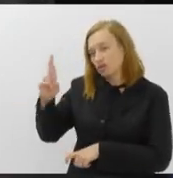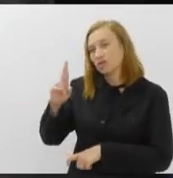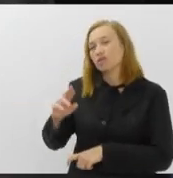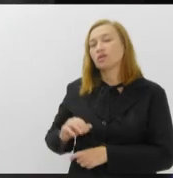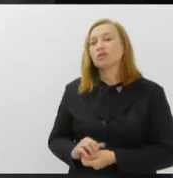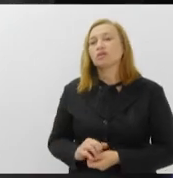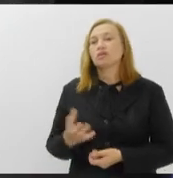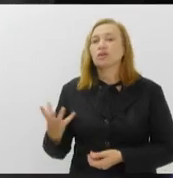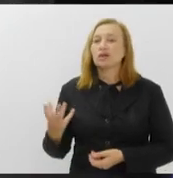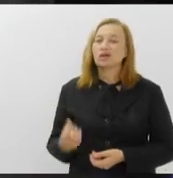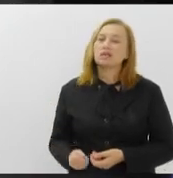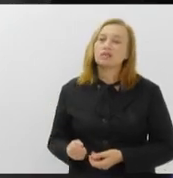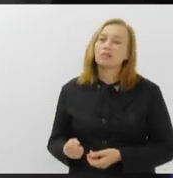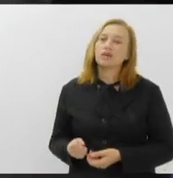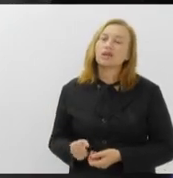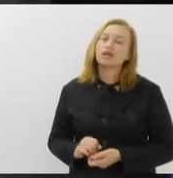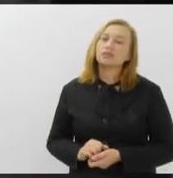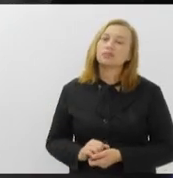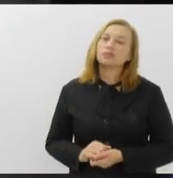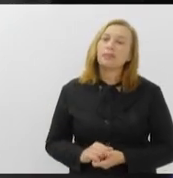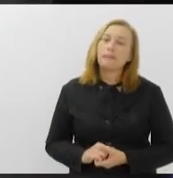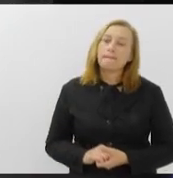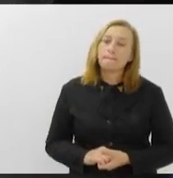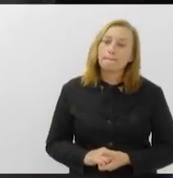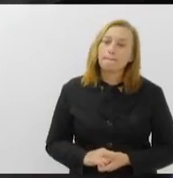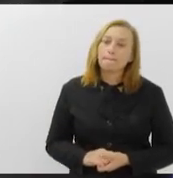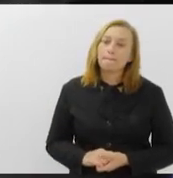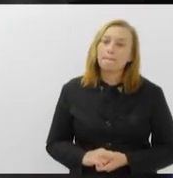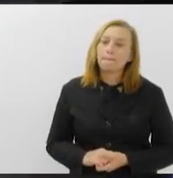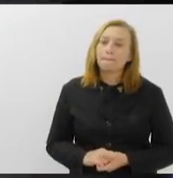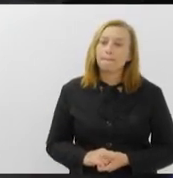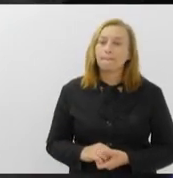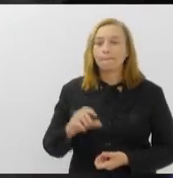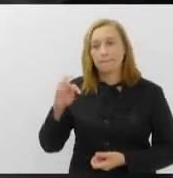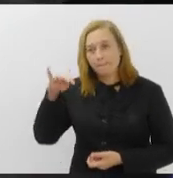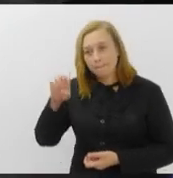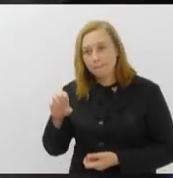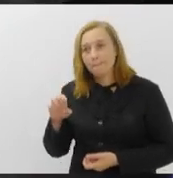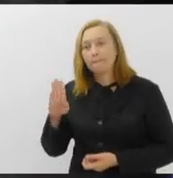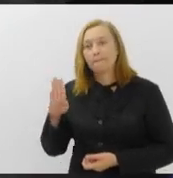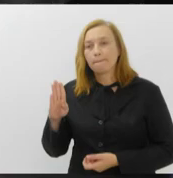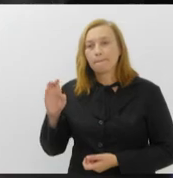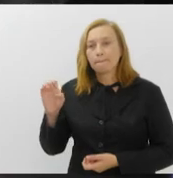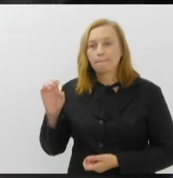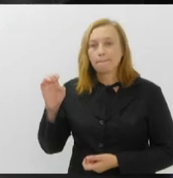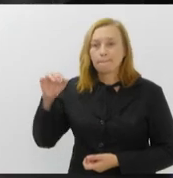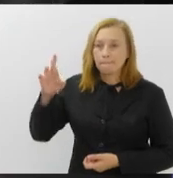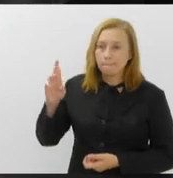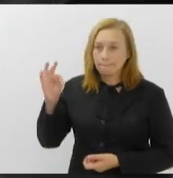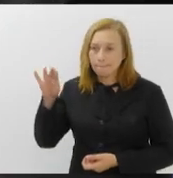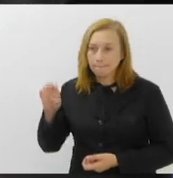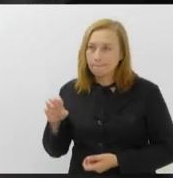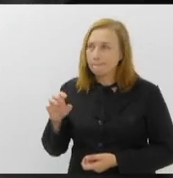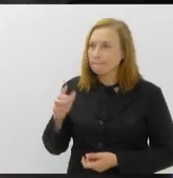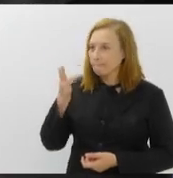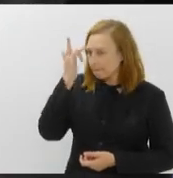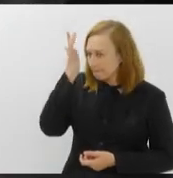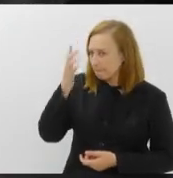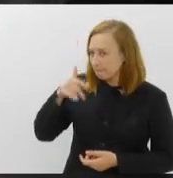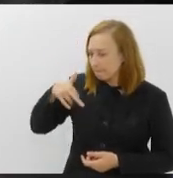também, devido aos problemas de deslocamento, e a Salete citou isso, a Bernadette também, né, todo mundo acha que é muito fácil deslocar. Não